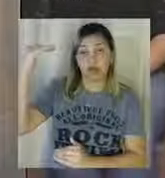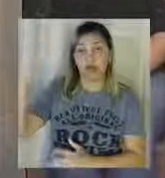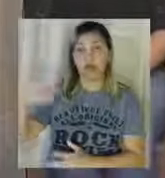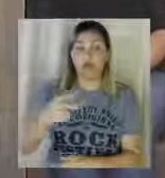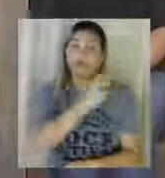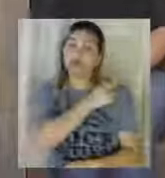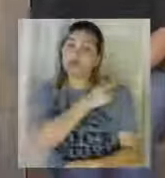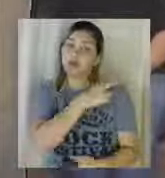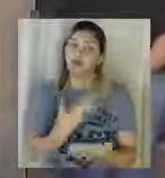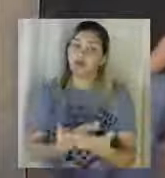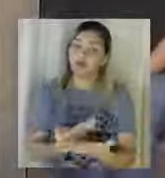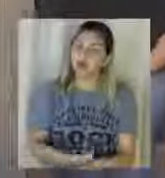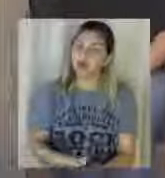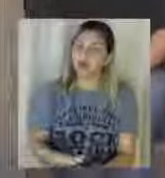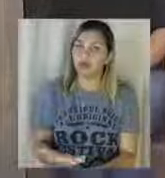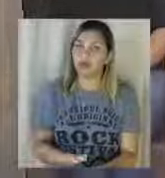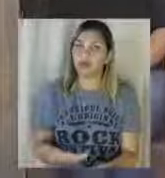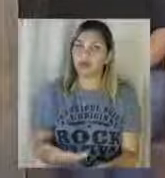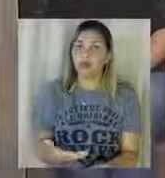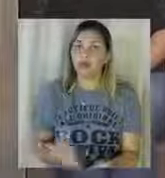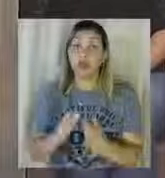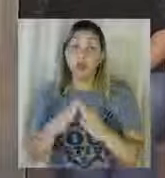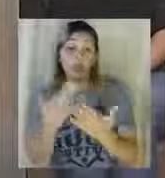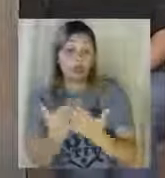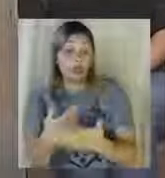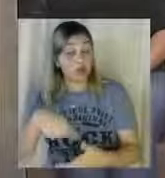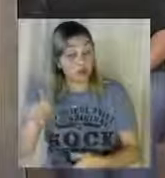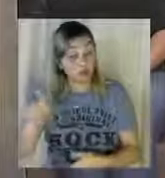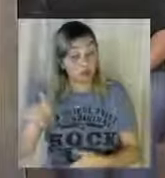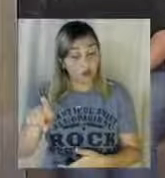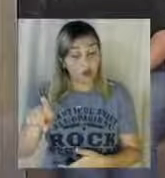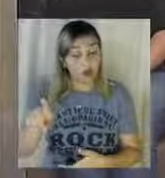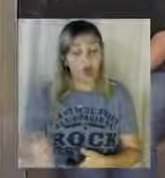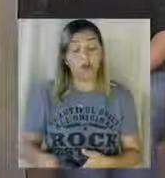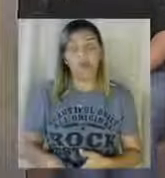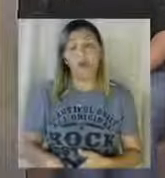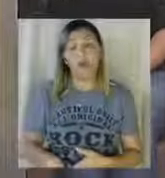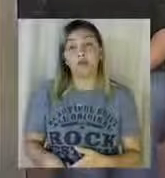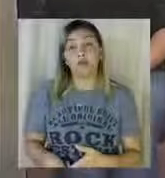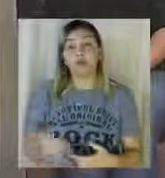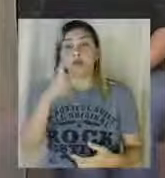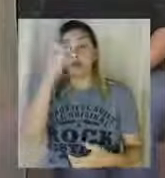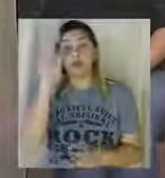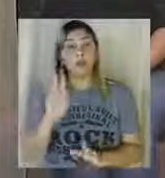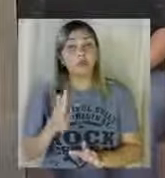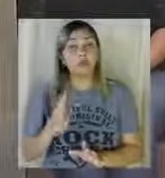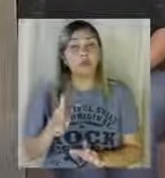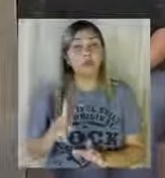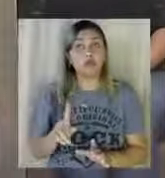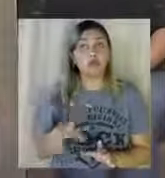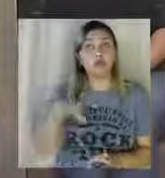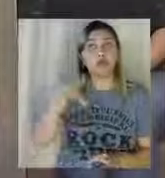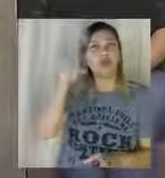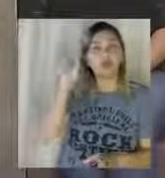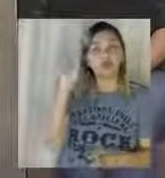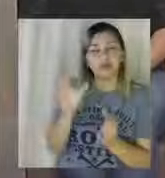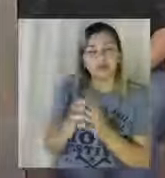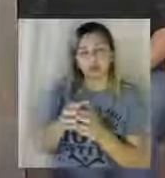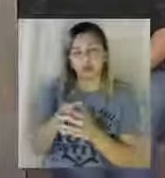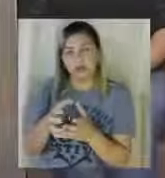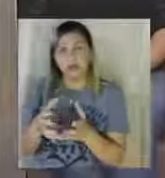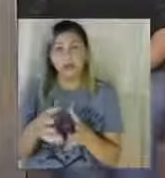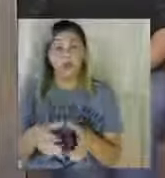ano estudava, ia para a escola. As pessoas dos grupos dos ouvintes